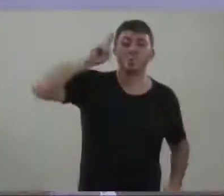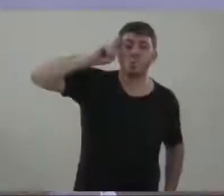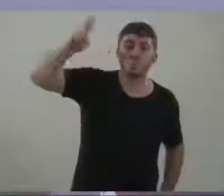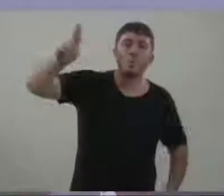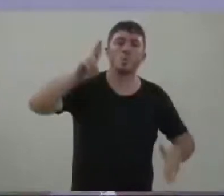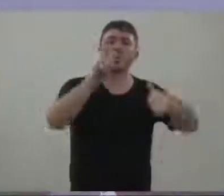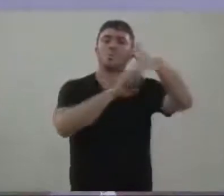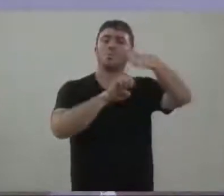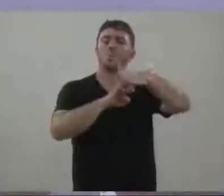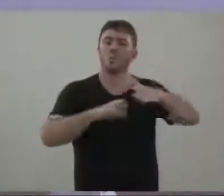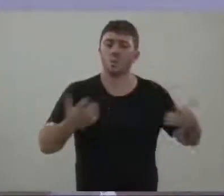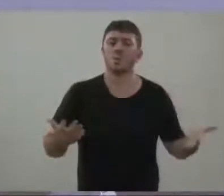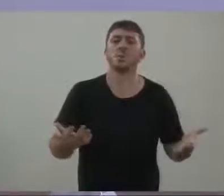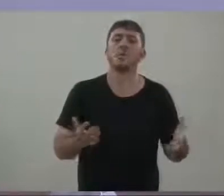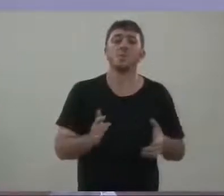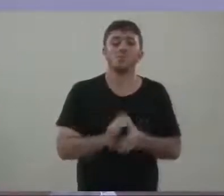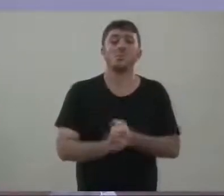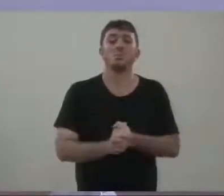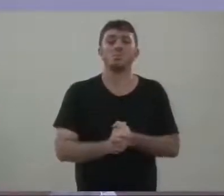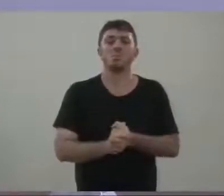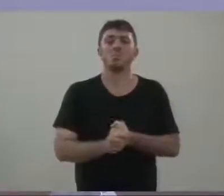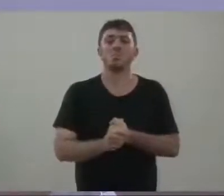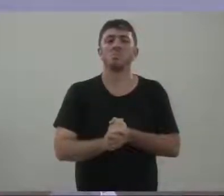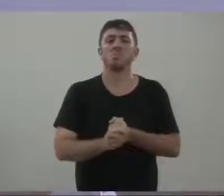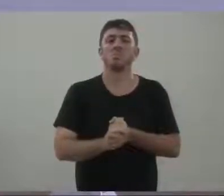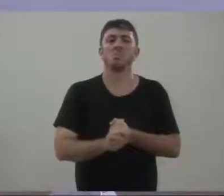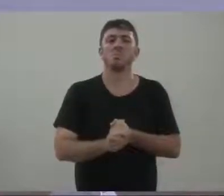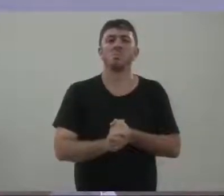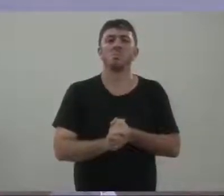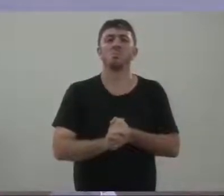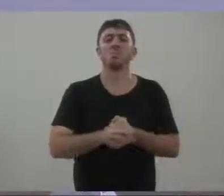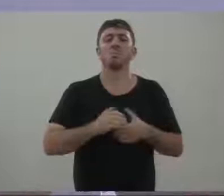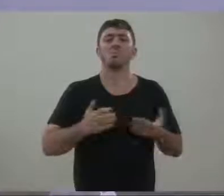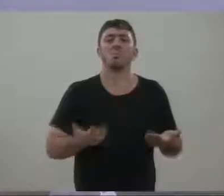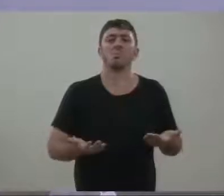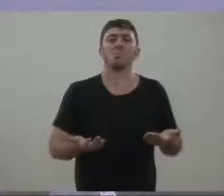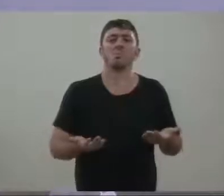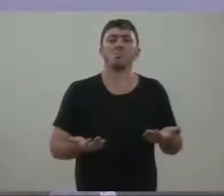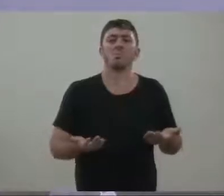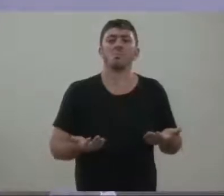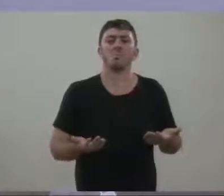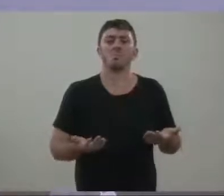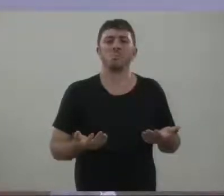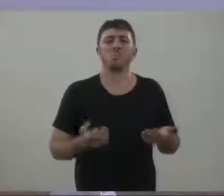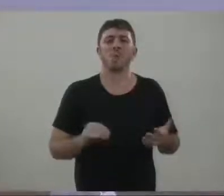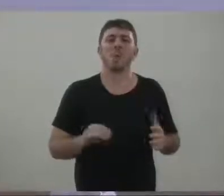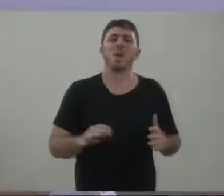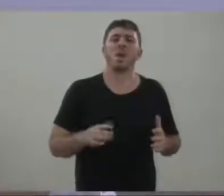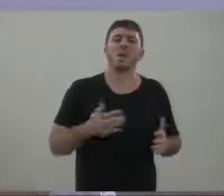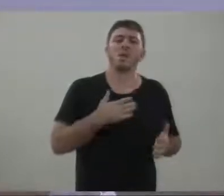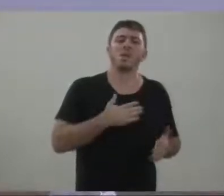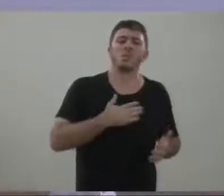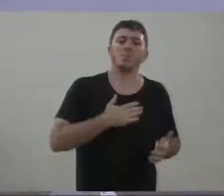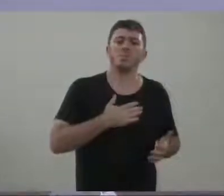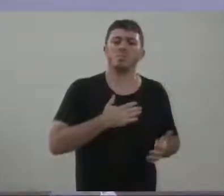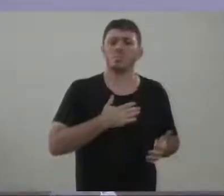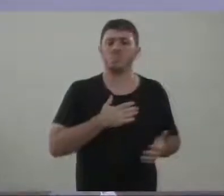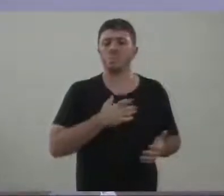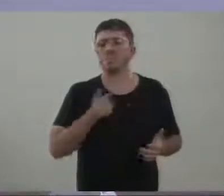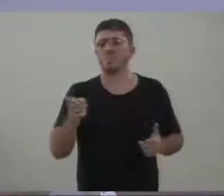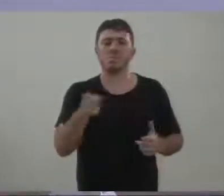tivemos. Né? Agora, não dá para falar, né, o que... tá bom, eles não fizeram nada. Pode ser que